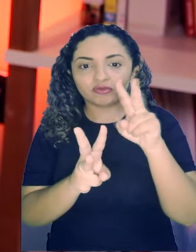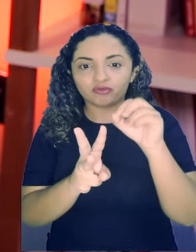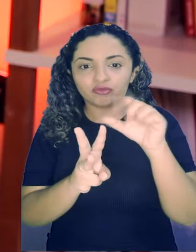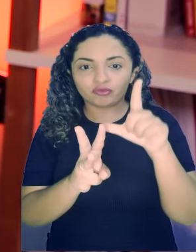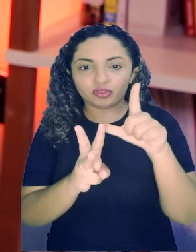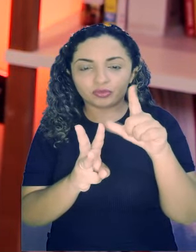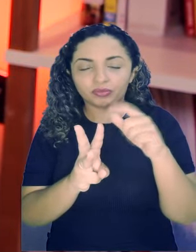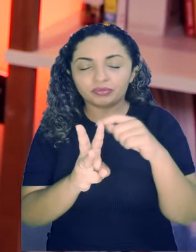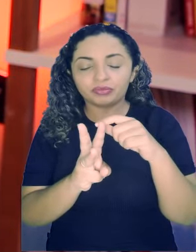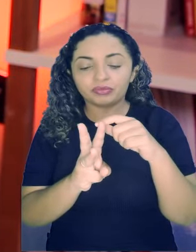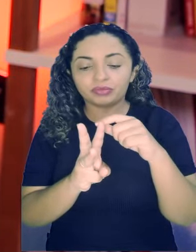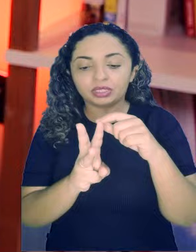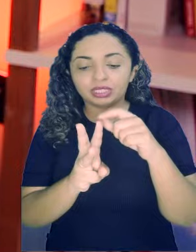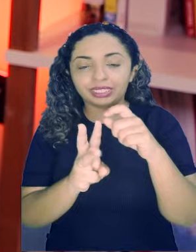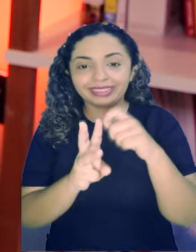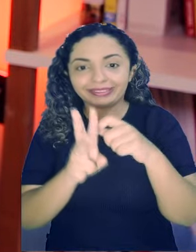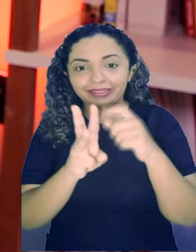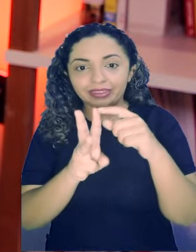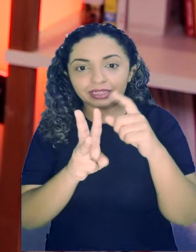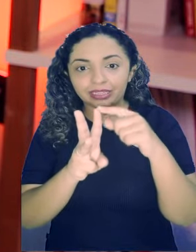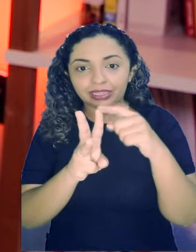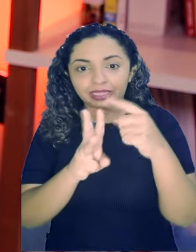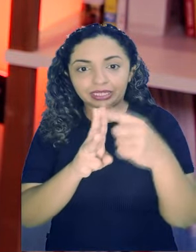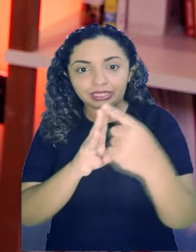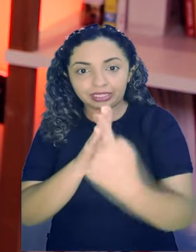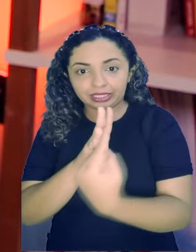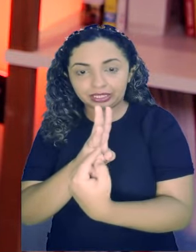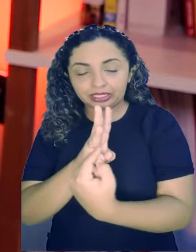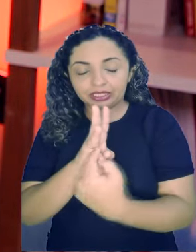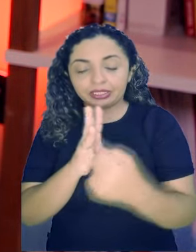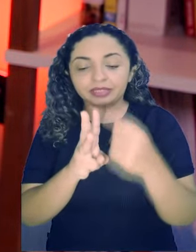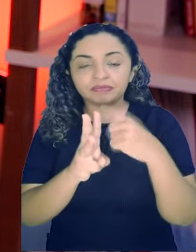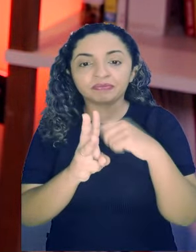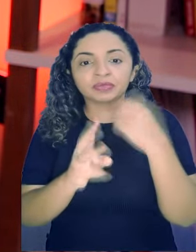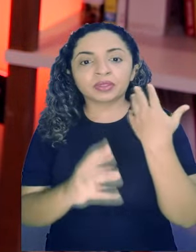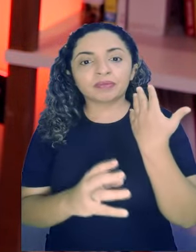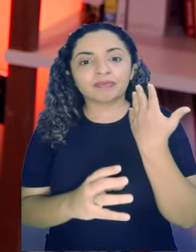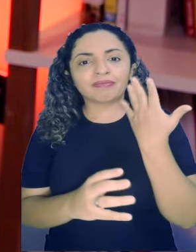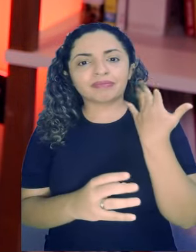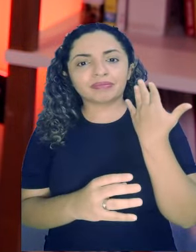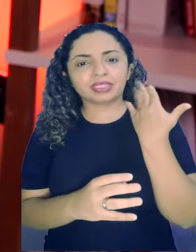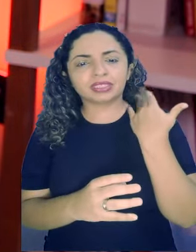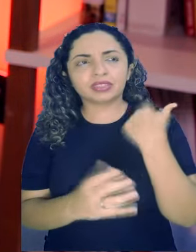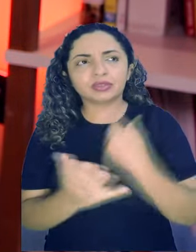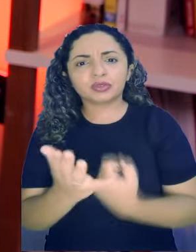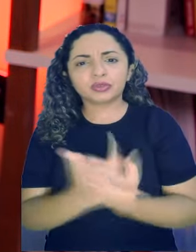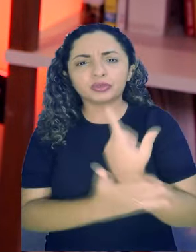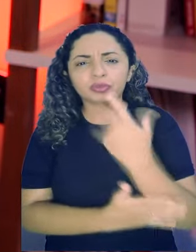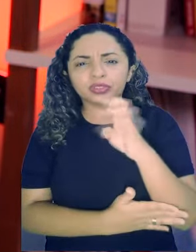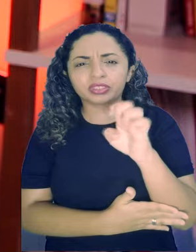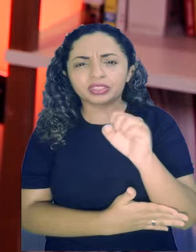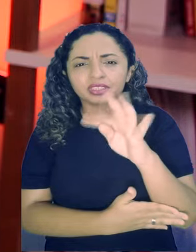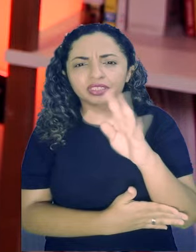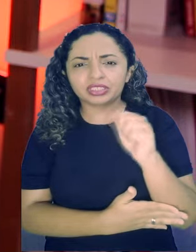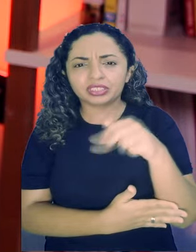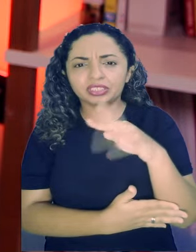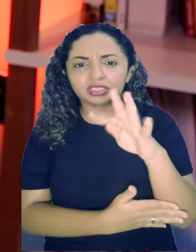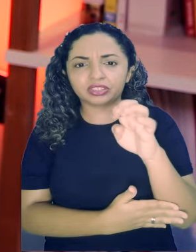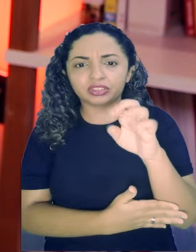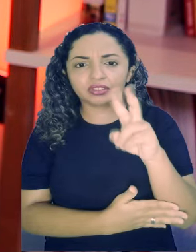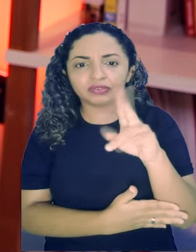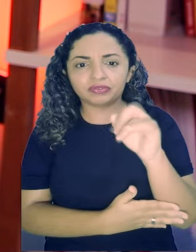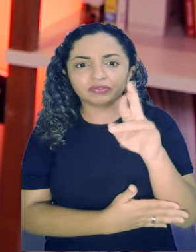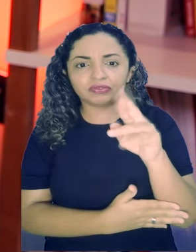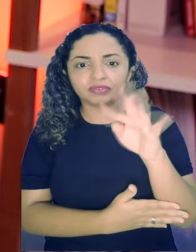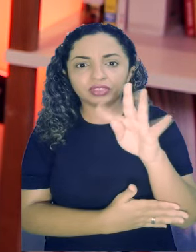volumes. Infelizmente eu descobri que essa HQ está esgotada, eu comprei na estante virtual, um combo, saiu por R$20 cada um,